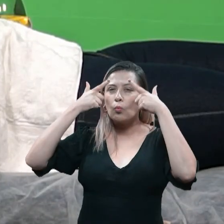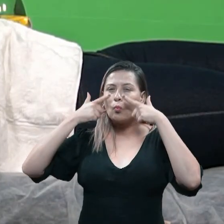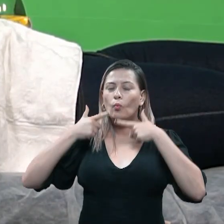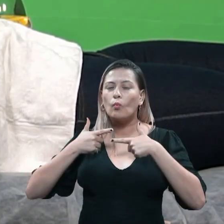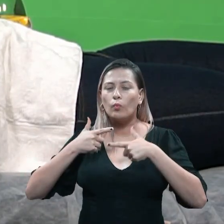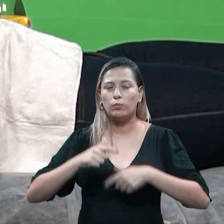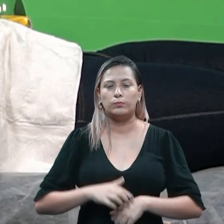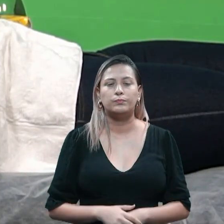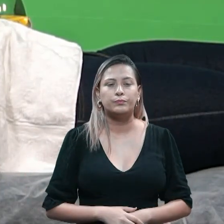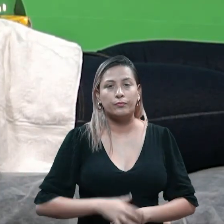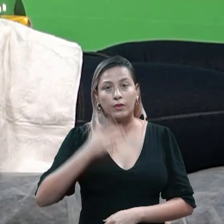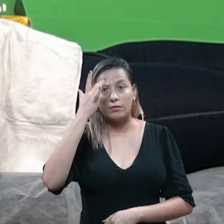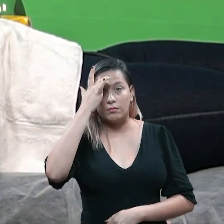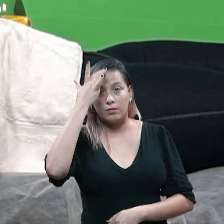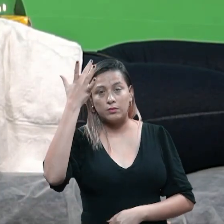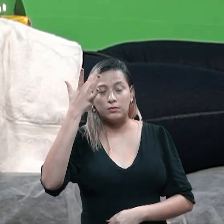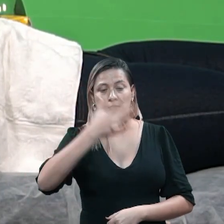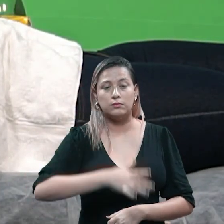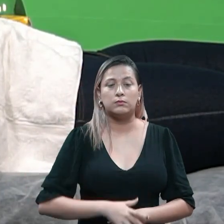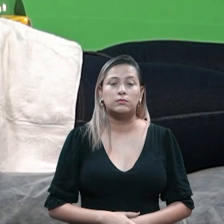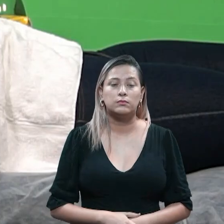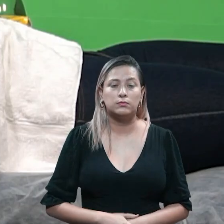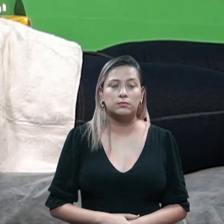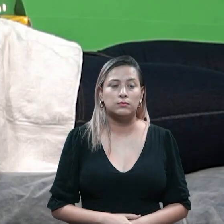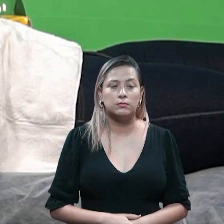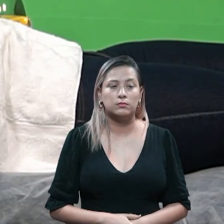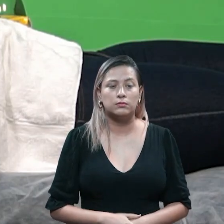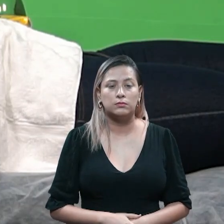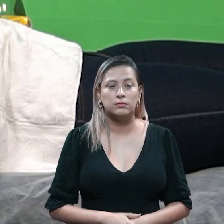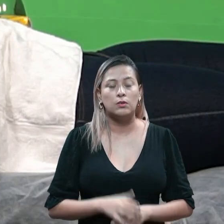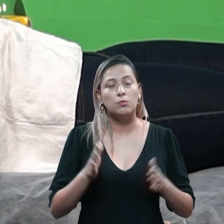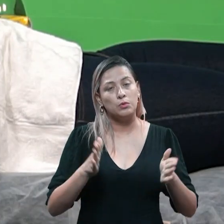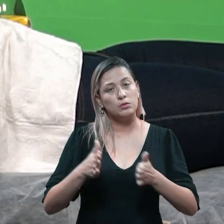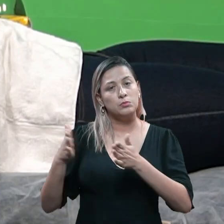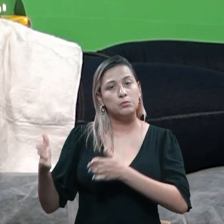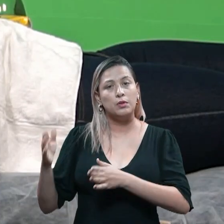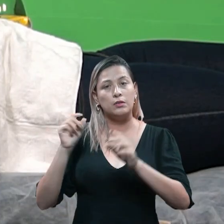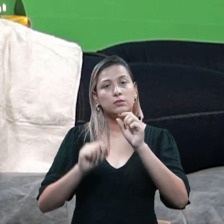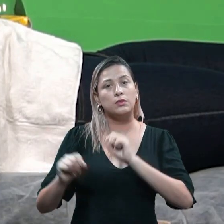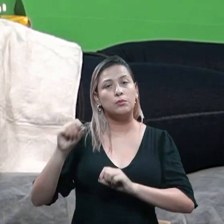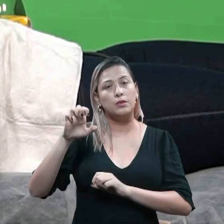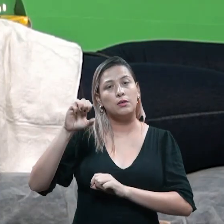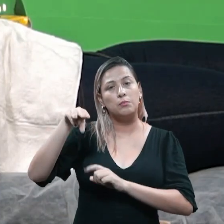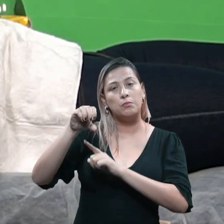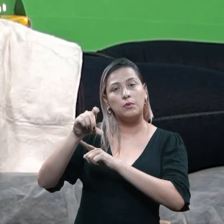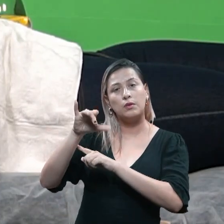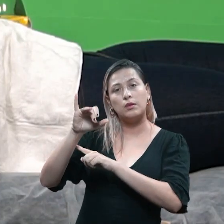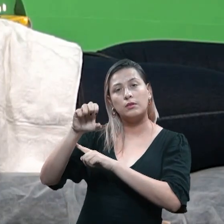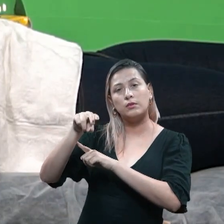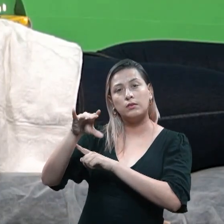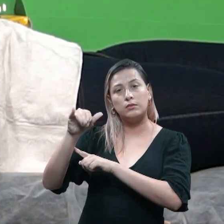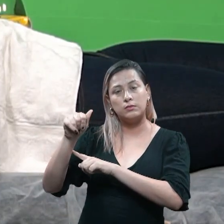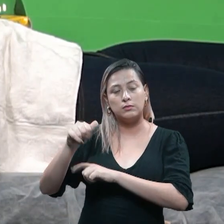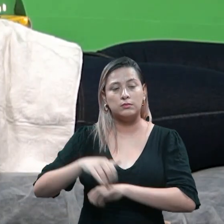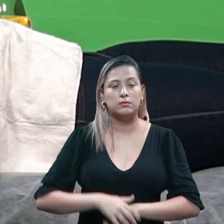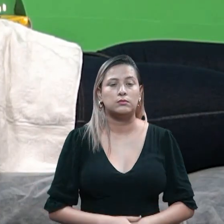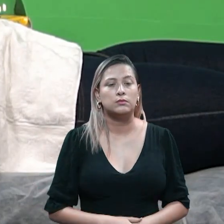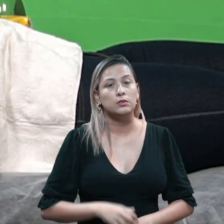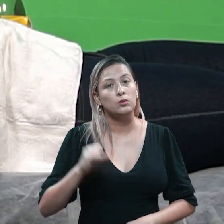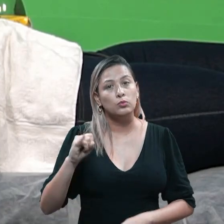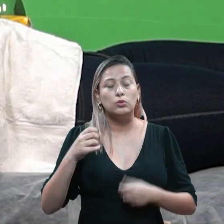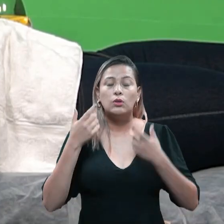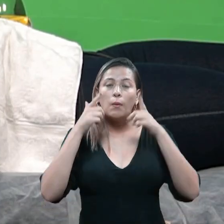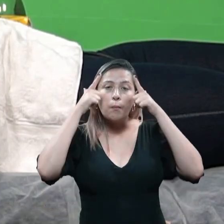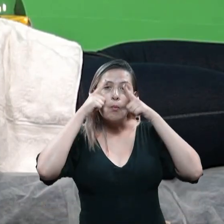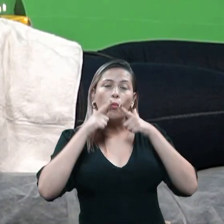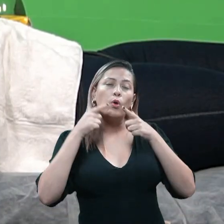e facilitar o próximo passo, que é a emoliência, tá? Se eu afino essa pele,